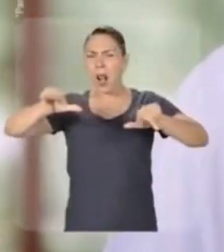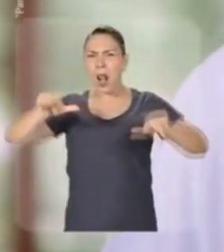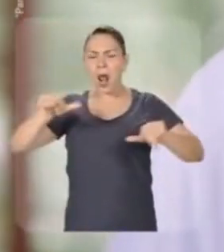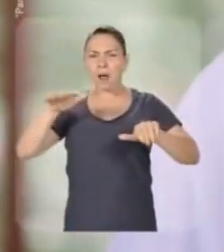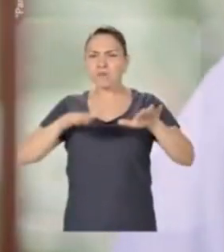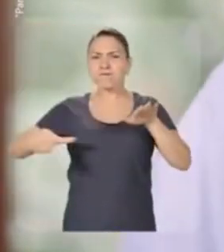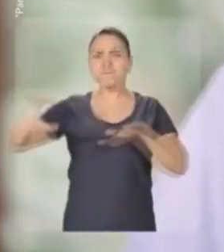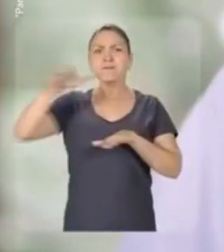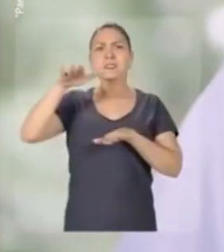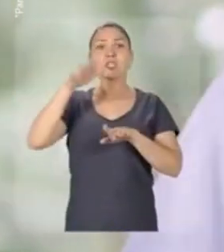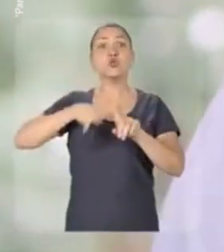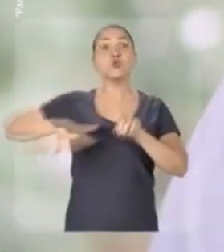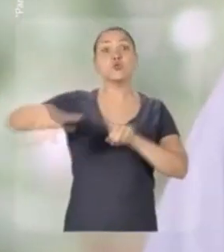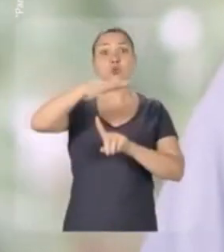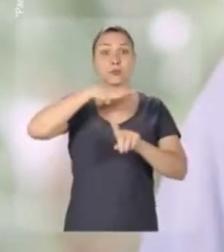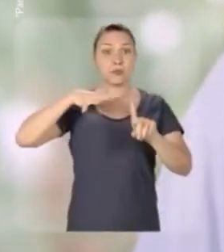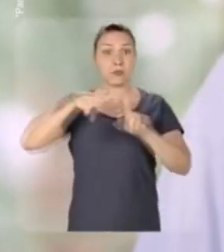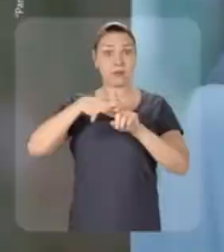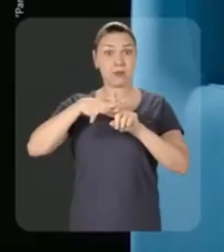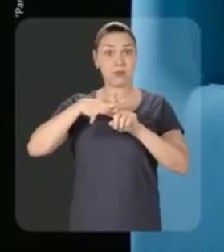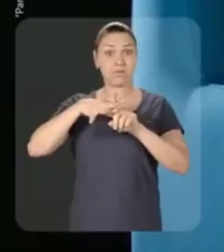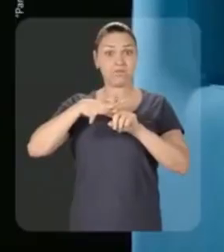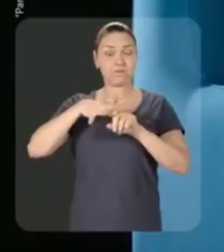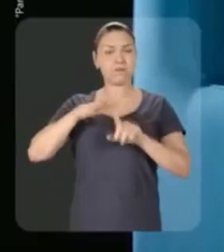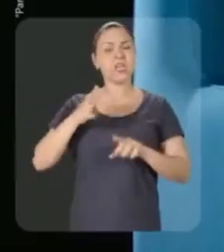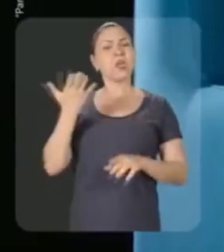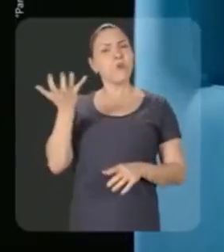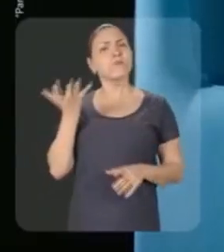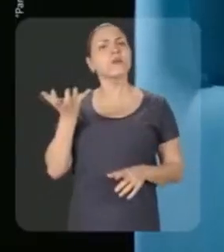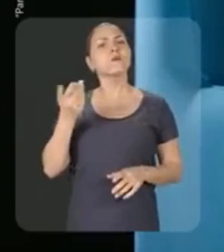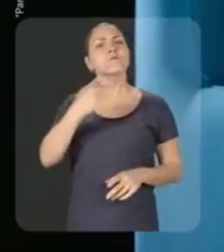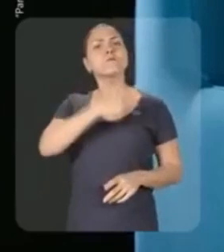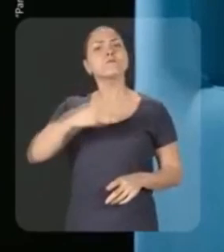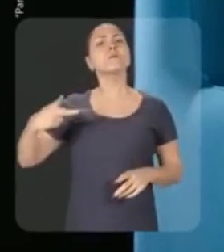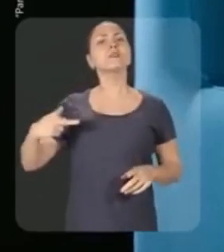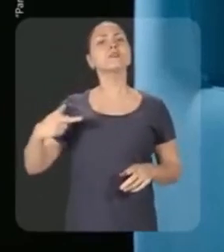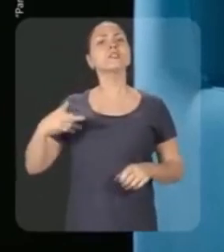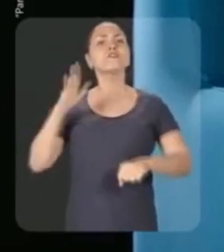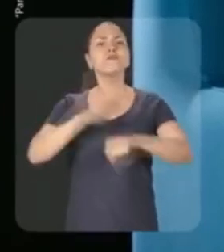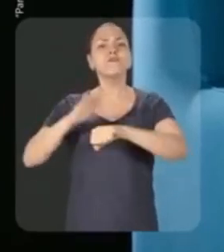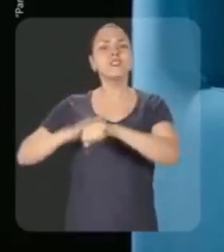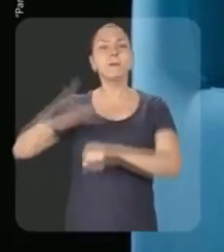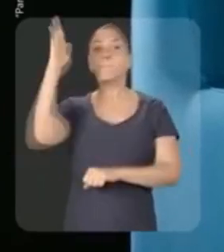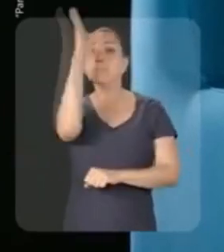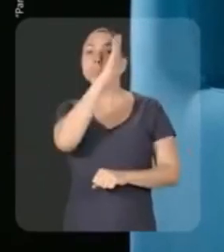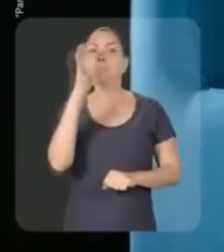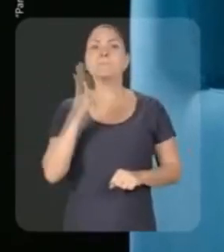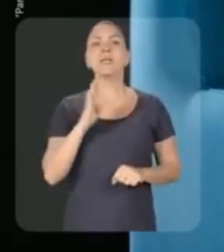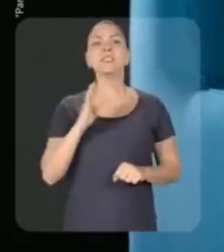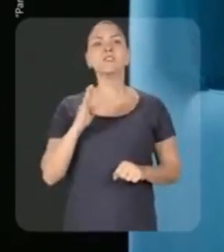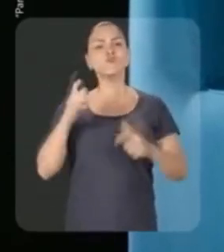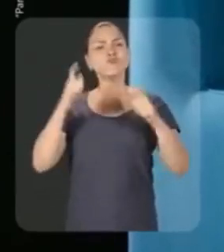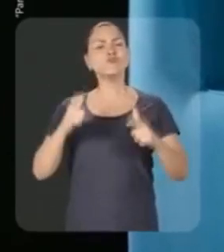as diferenças que separam a sociedade. Isso que eu quero ser presidente,